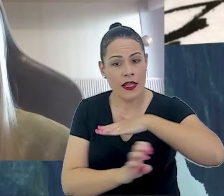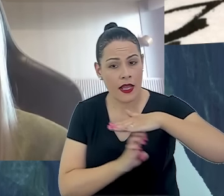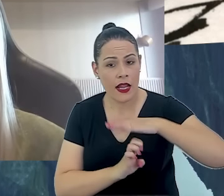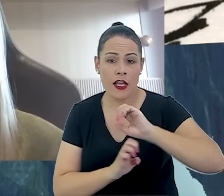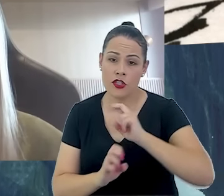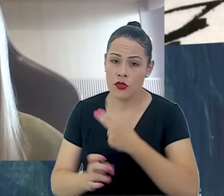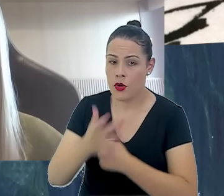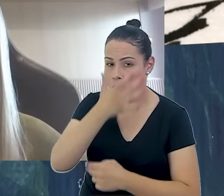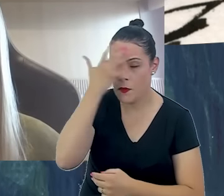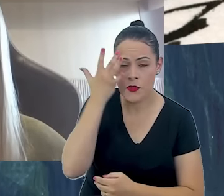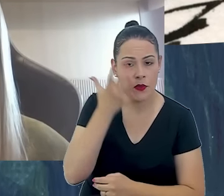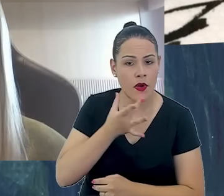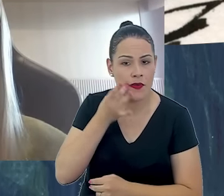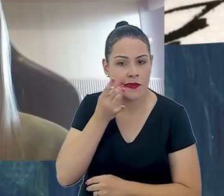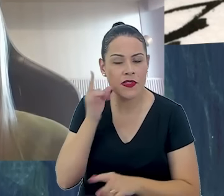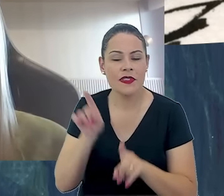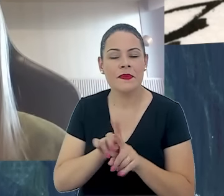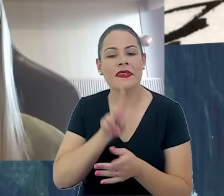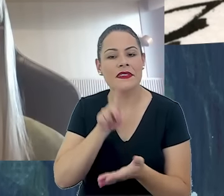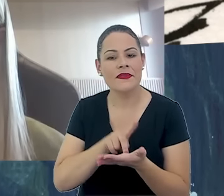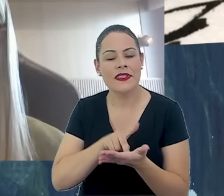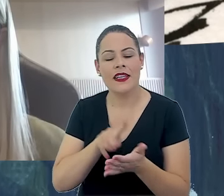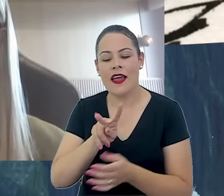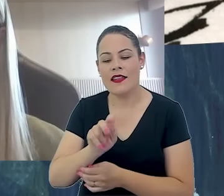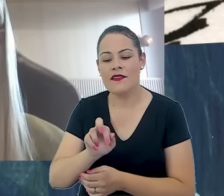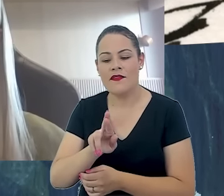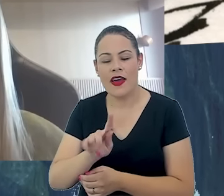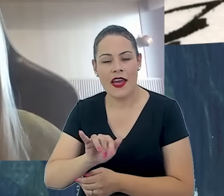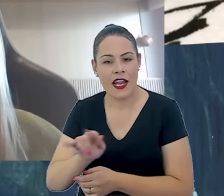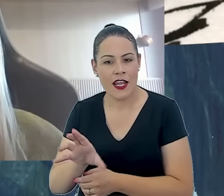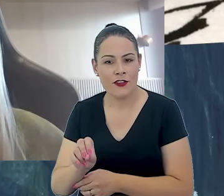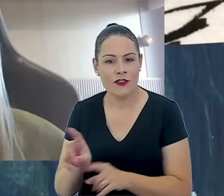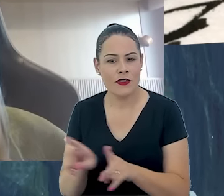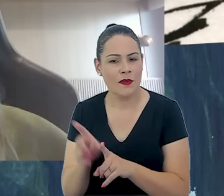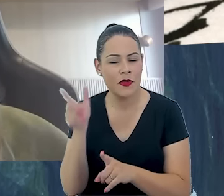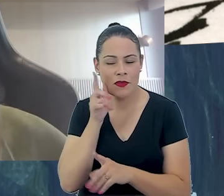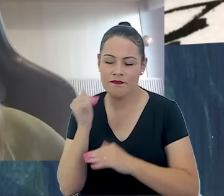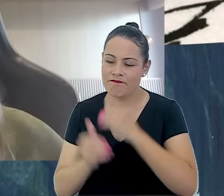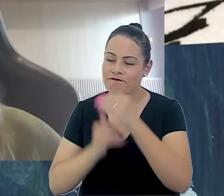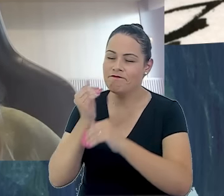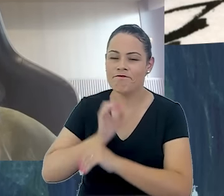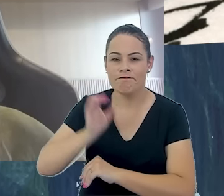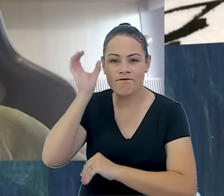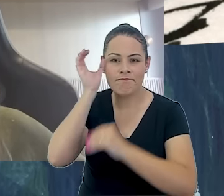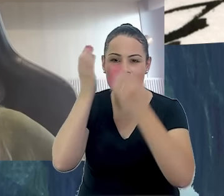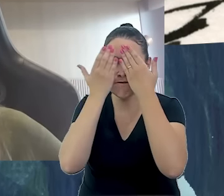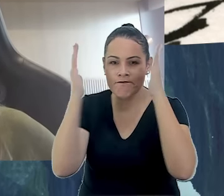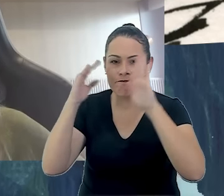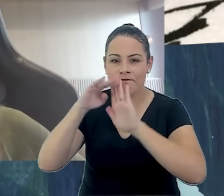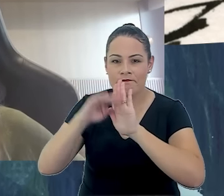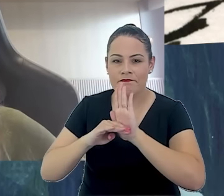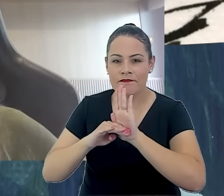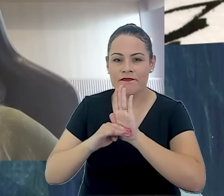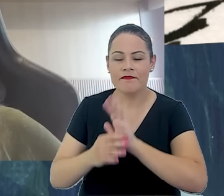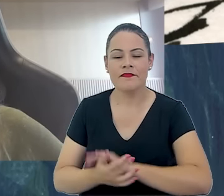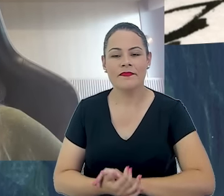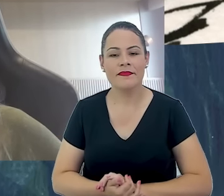até as pessoas, né, físicas, de fato, aí via varejo, a também evoluírem nessa agenda,